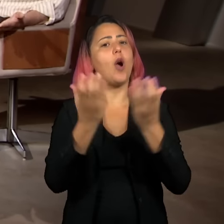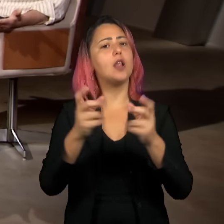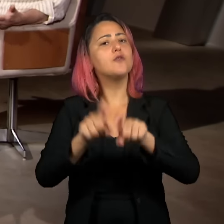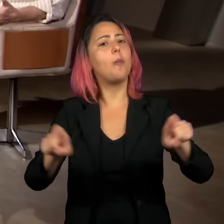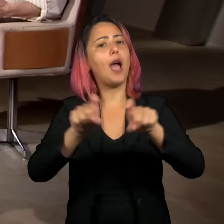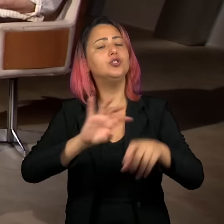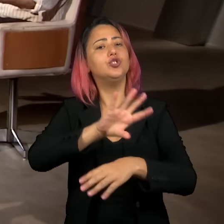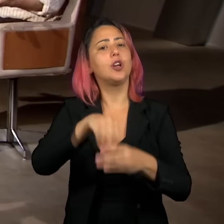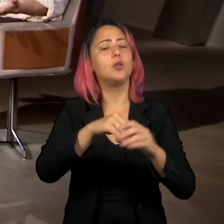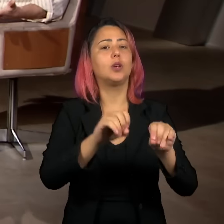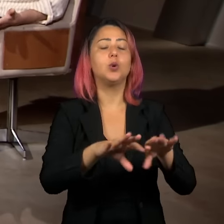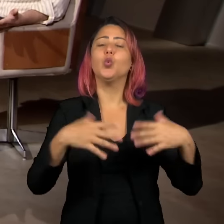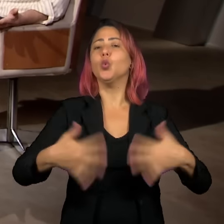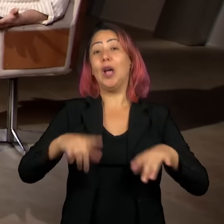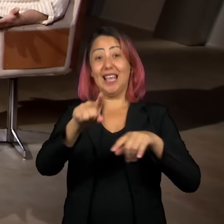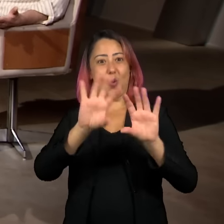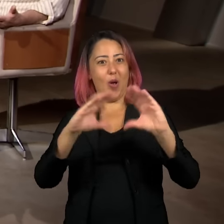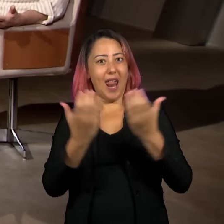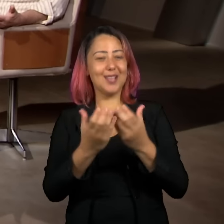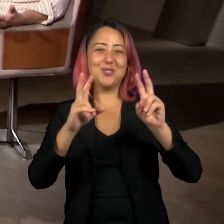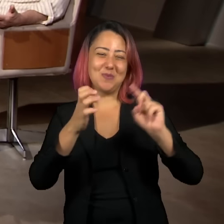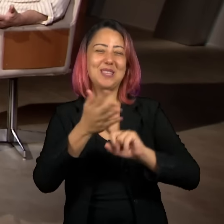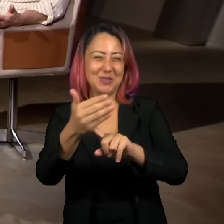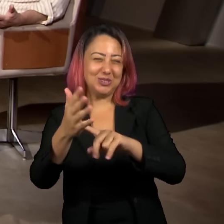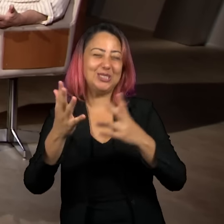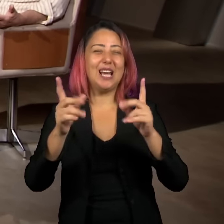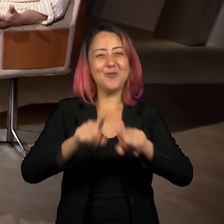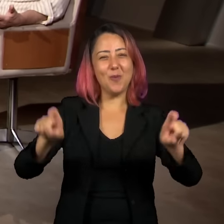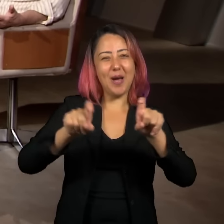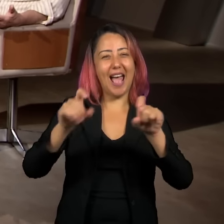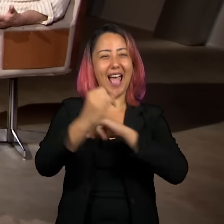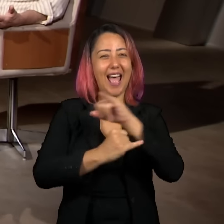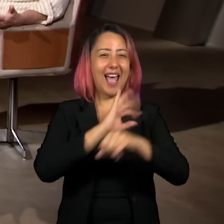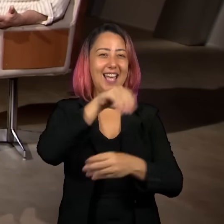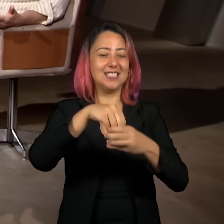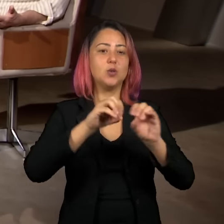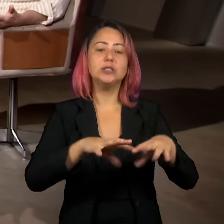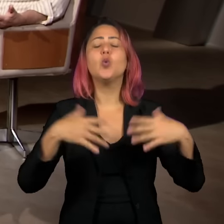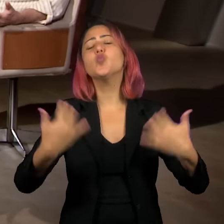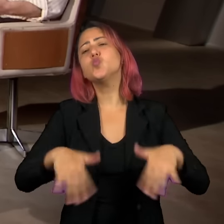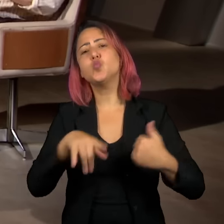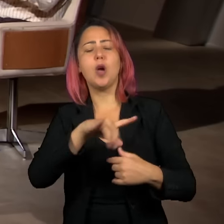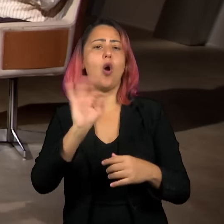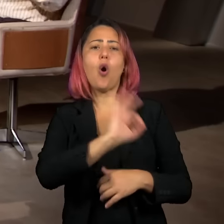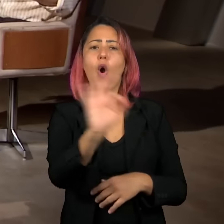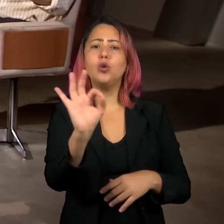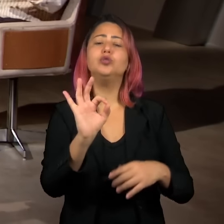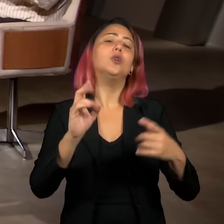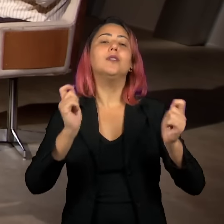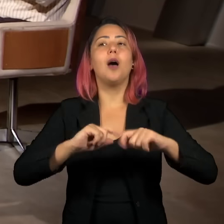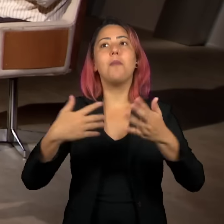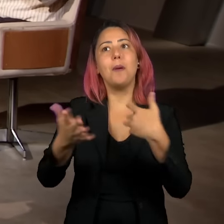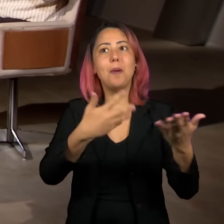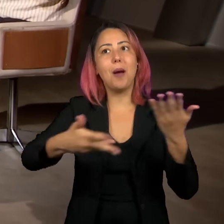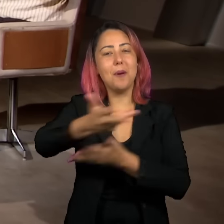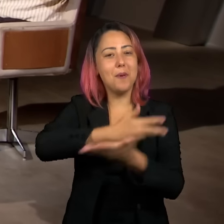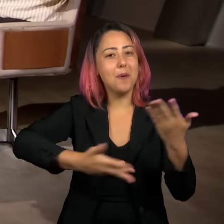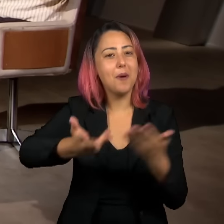educação é o lugar ideal para começar a entender que que a gente faz e além tem né hoje você tem a